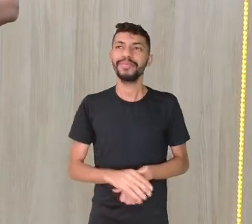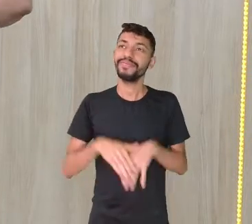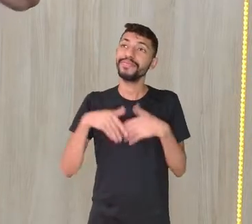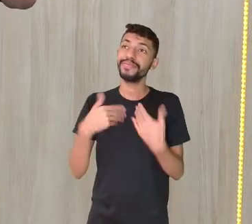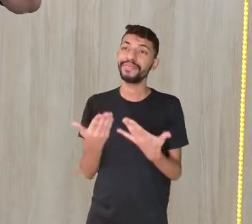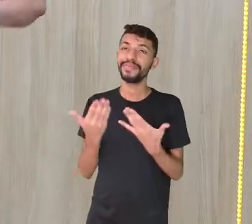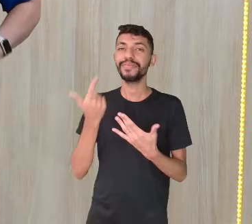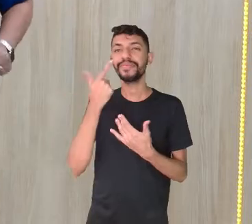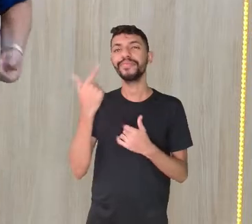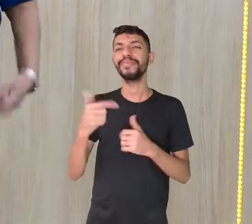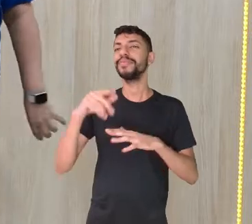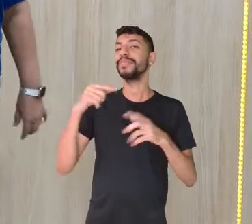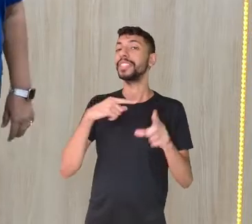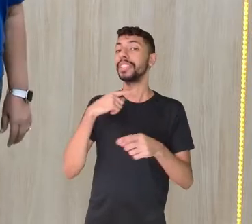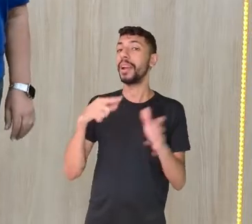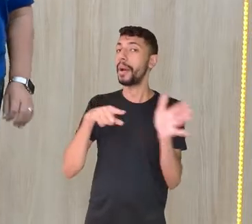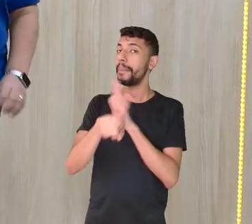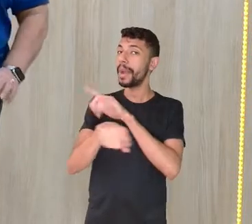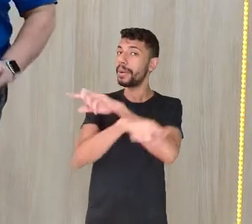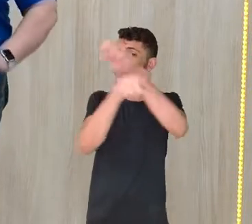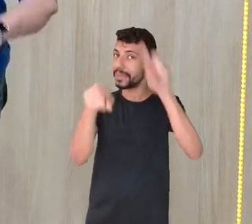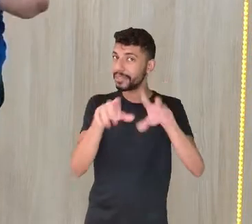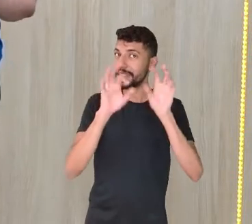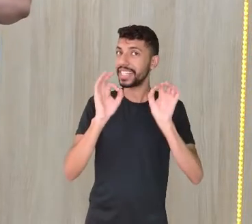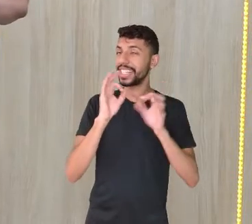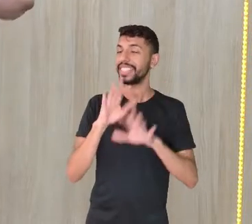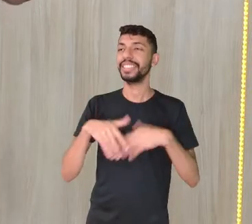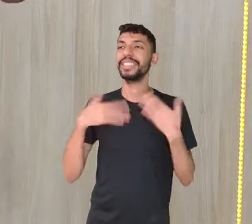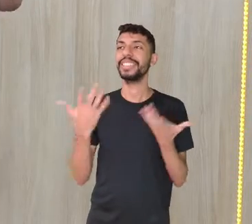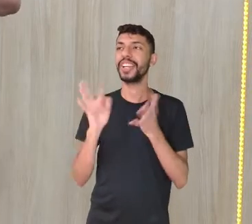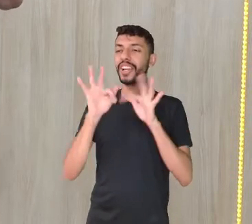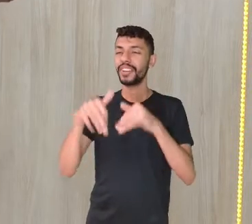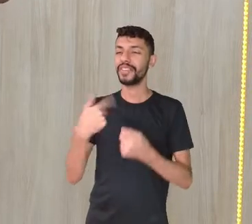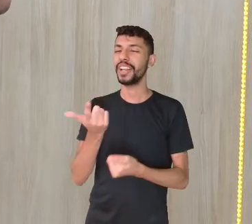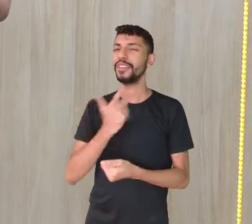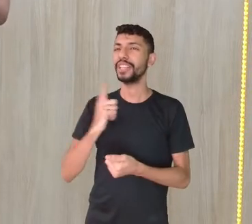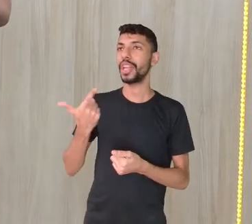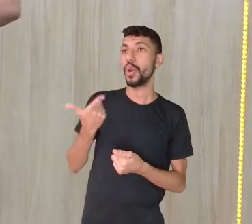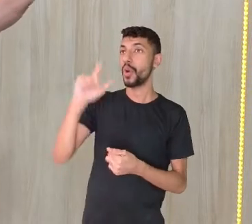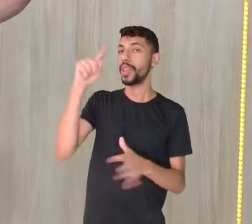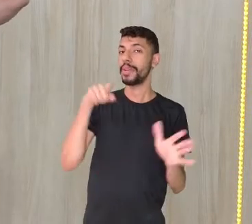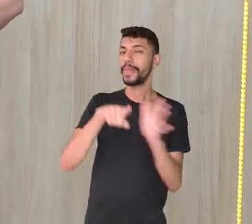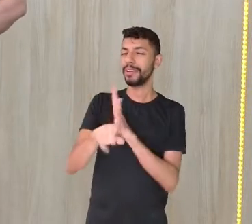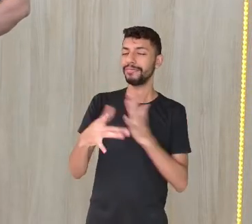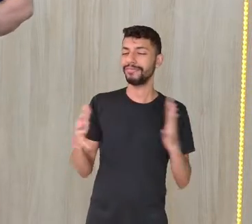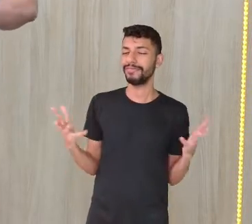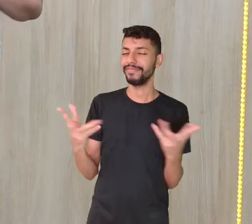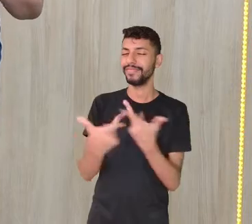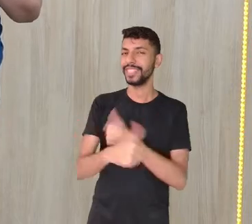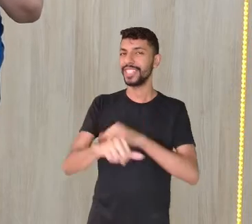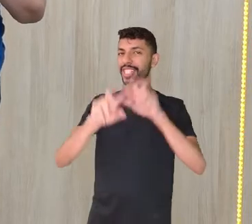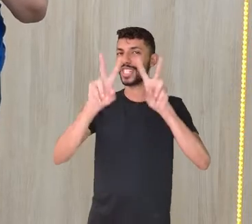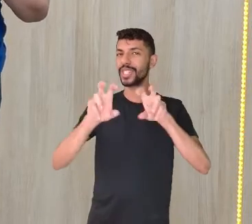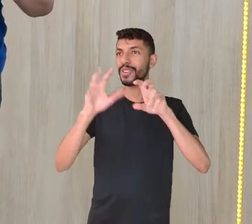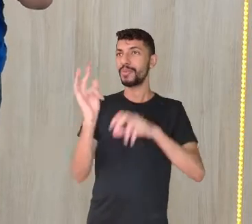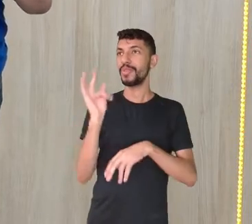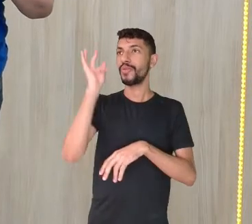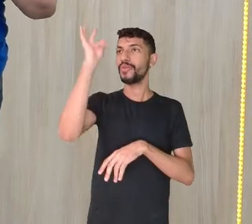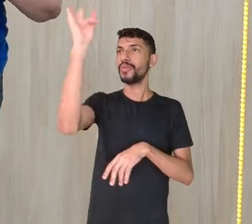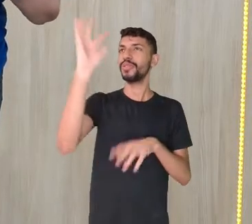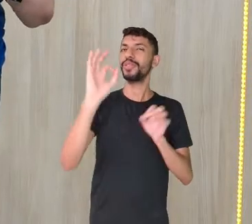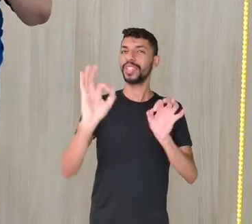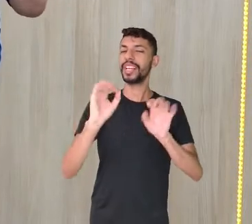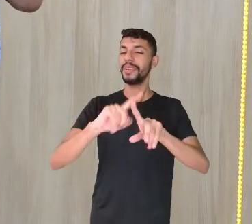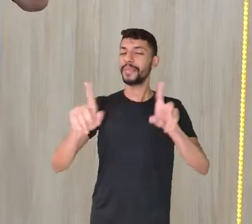fica aí o meu questionamento para vocês, né? E no finalzinho eu tenho uma pergunta fantástica a respeito do futuro. Mas